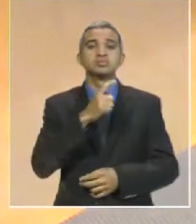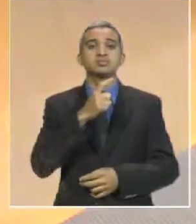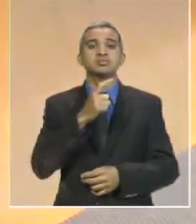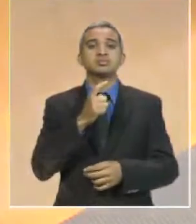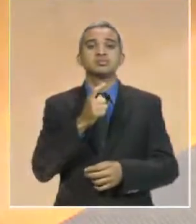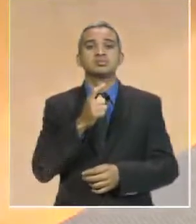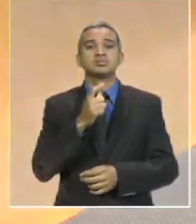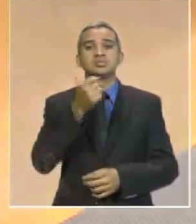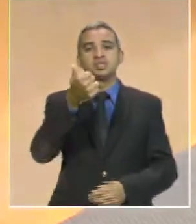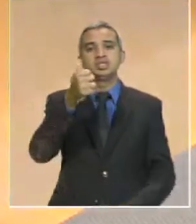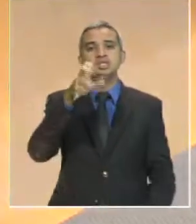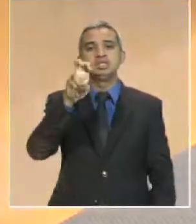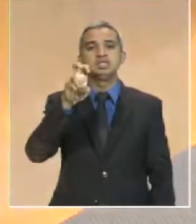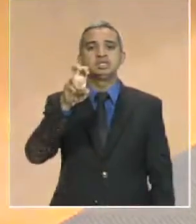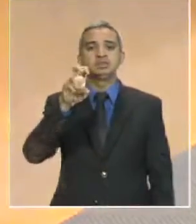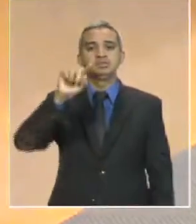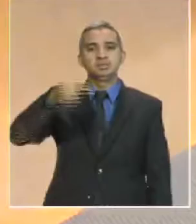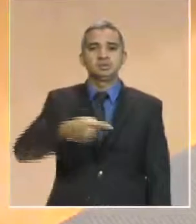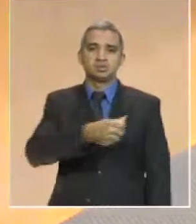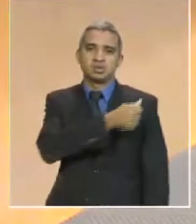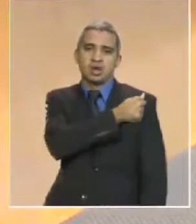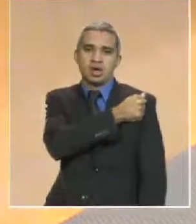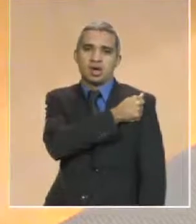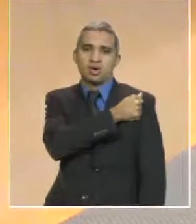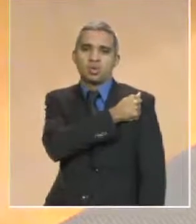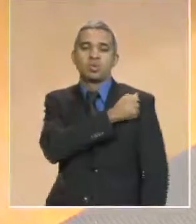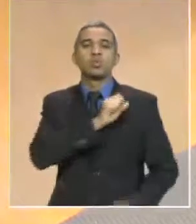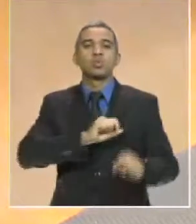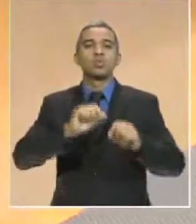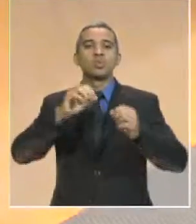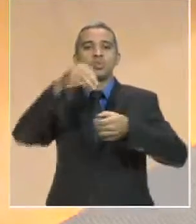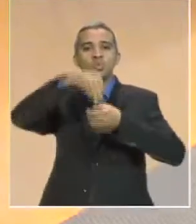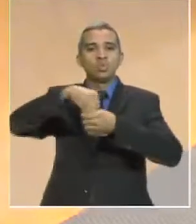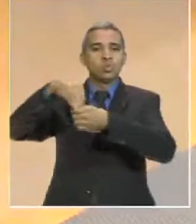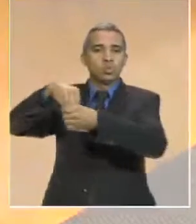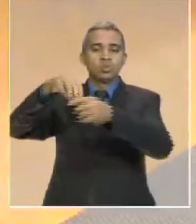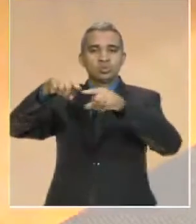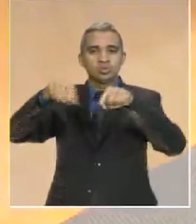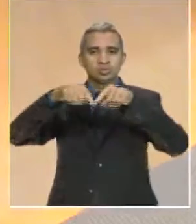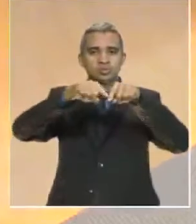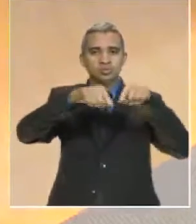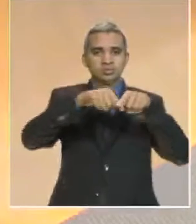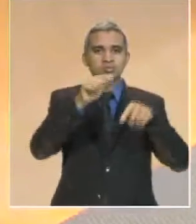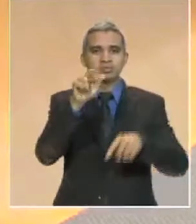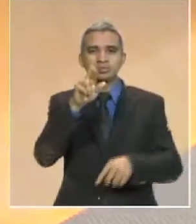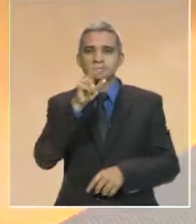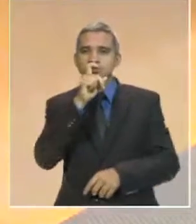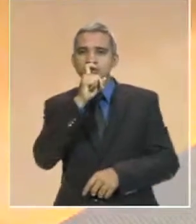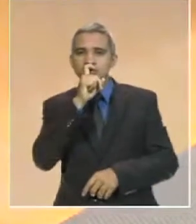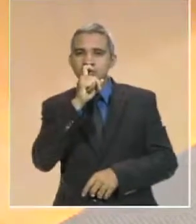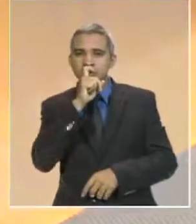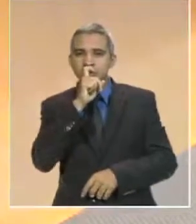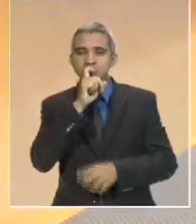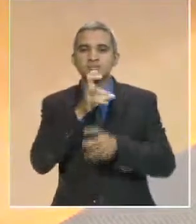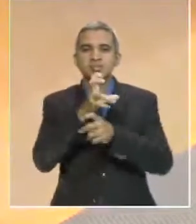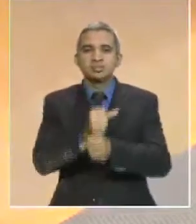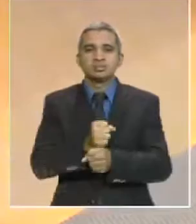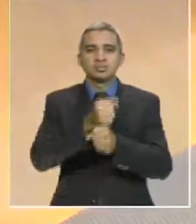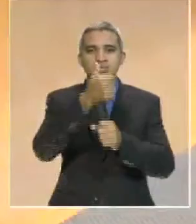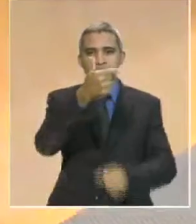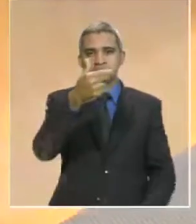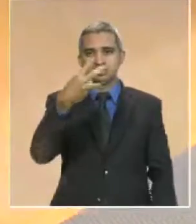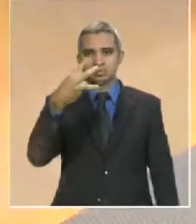alunos em salas de aulas climatizadas. São 231 salas. Nenhuma